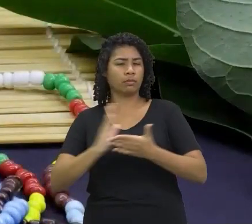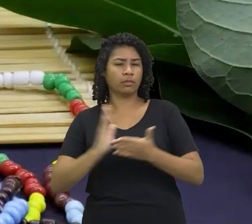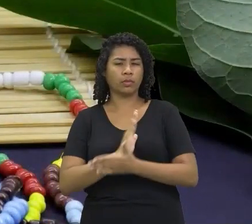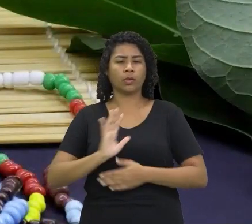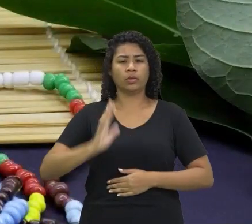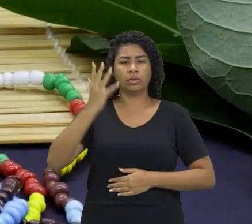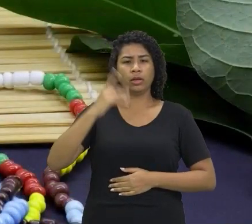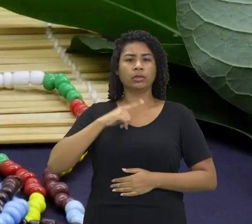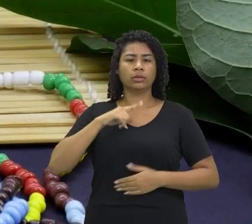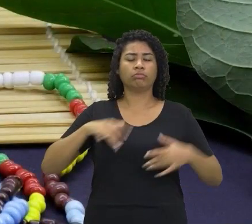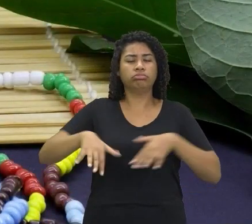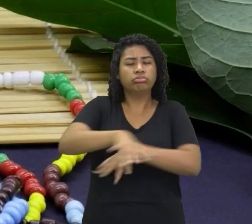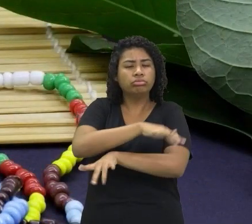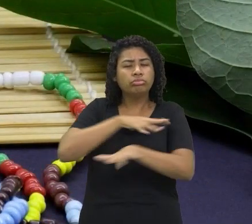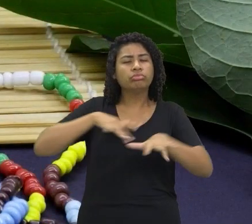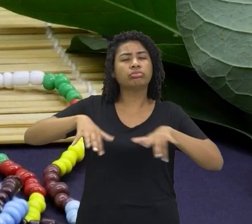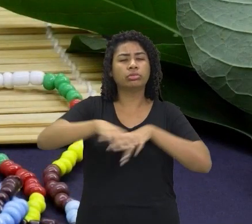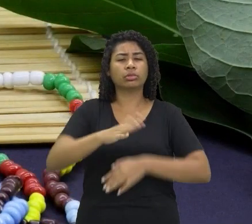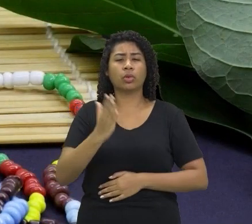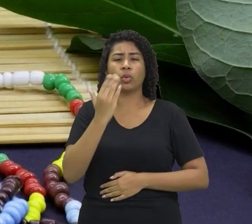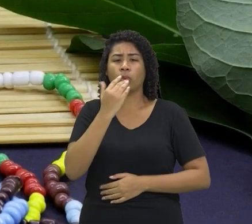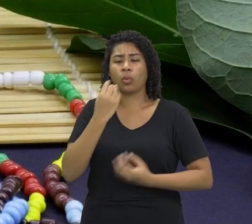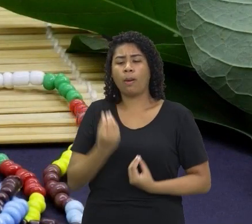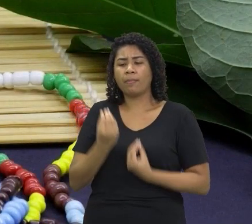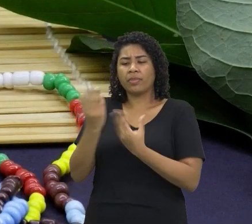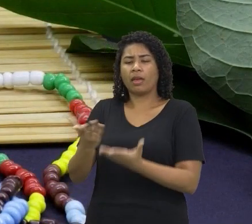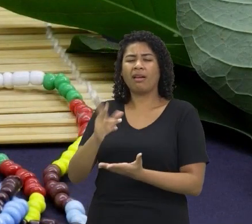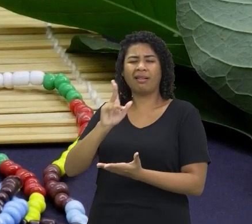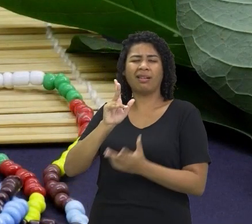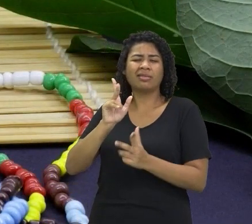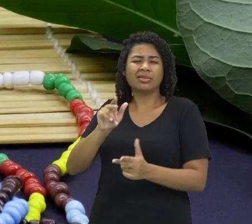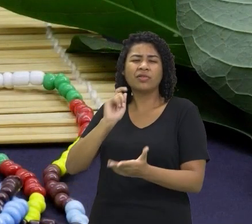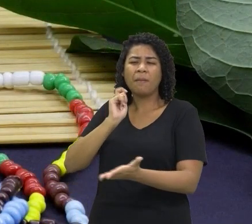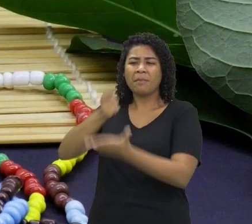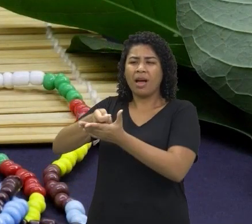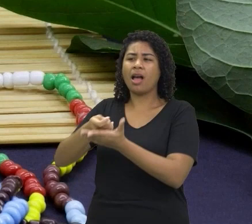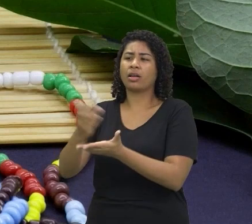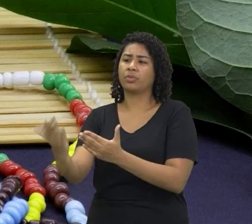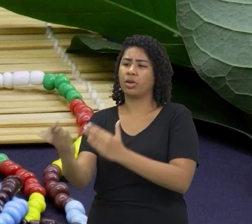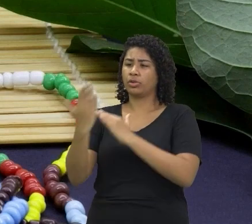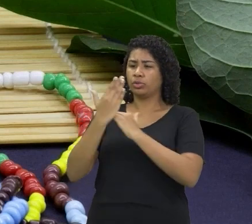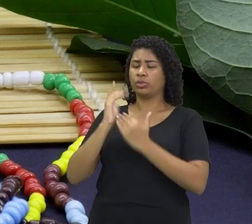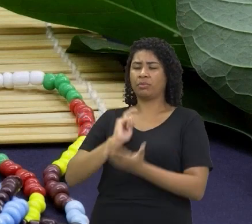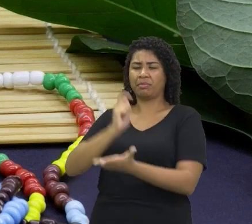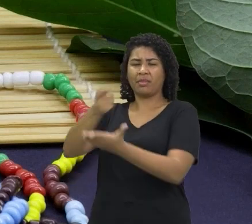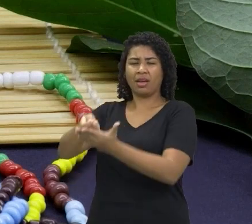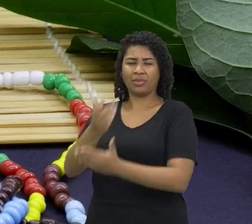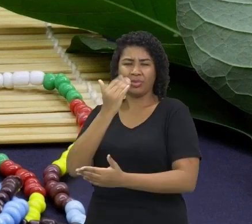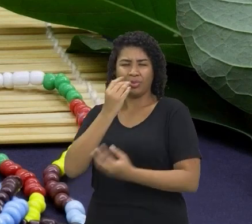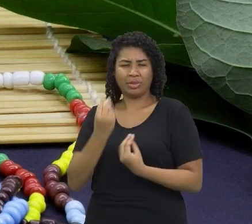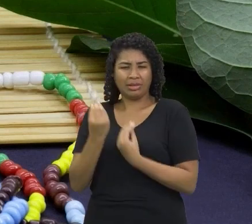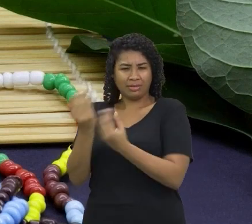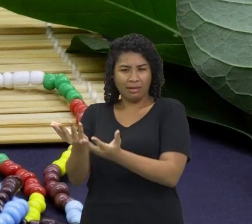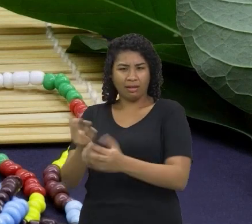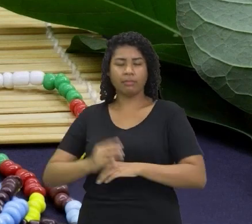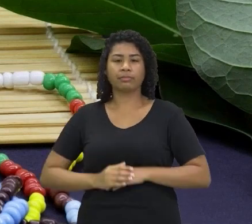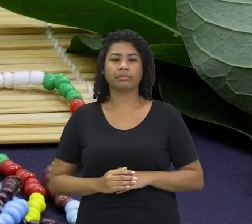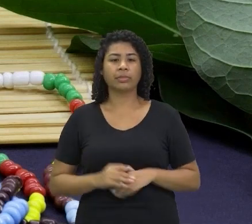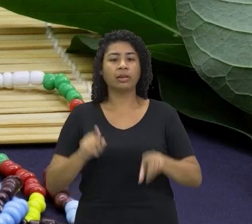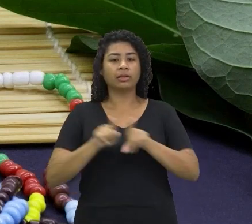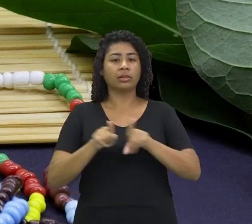oferendas de alimentos, como forma de pagamento dos favores recebidos, ou como resgate pelas faltas aos